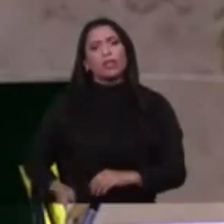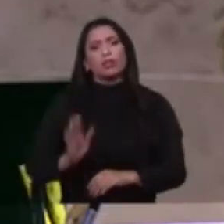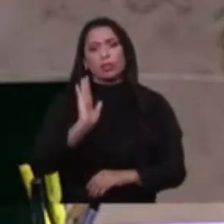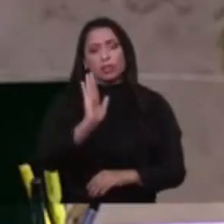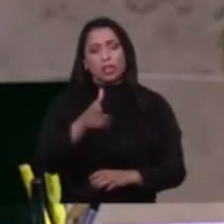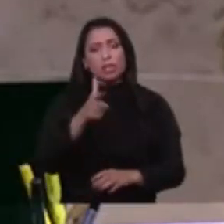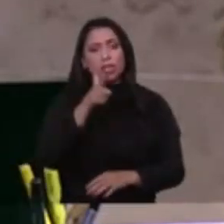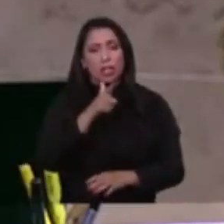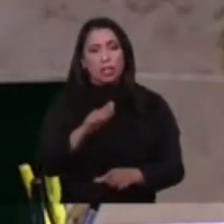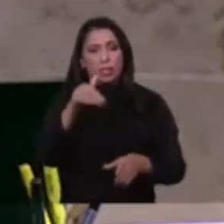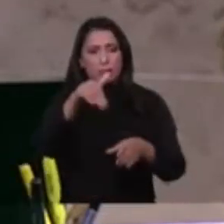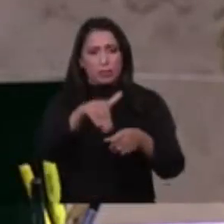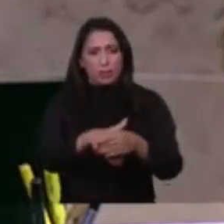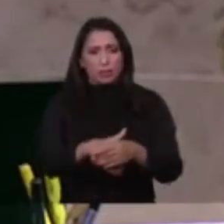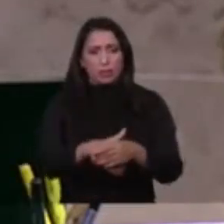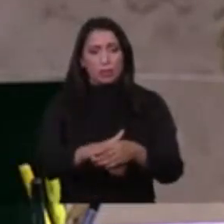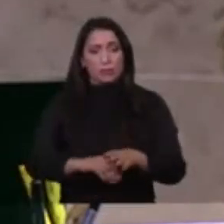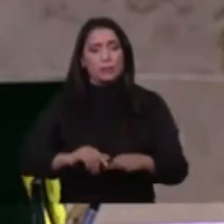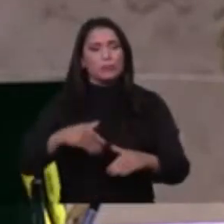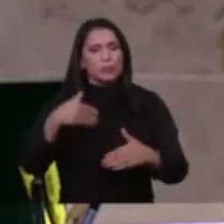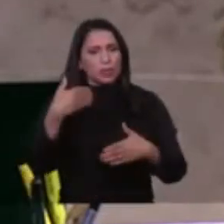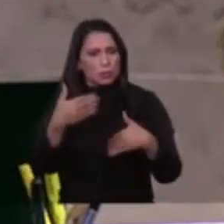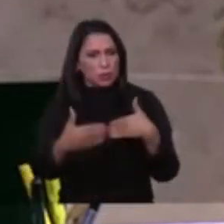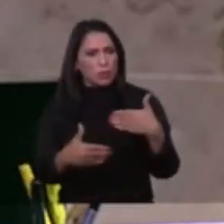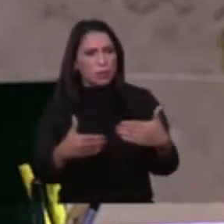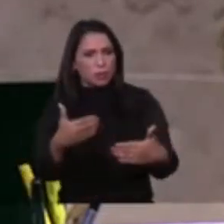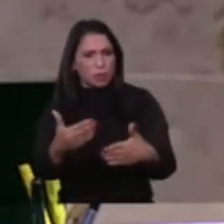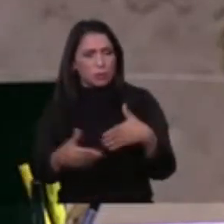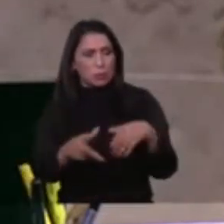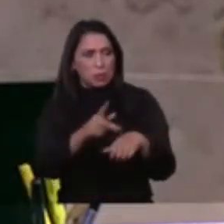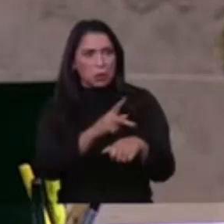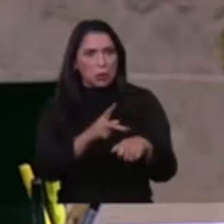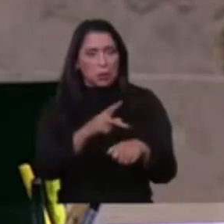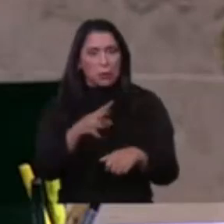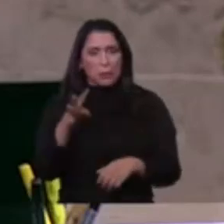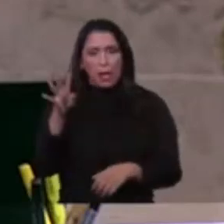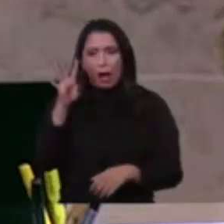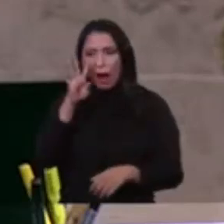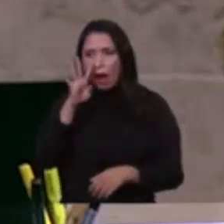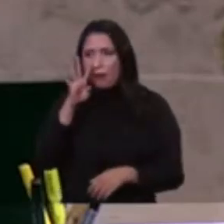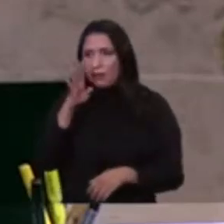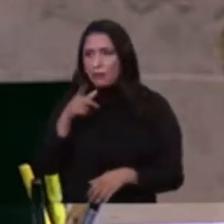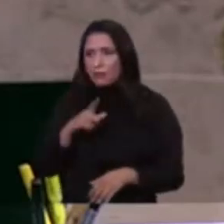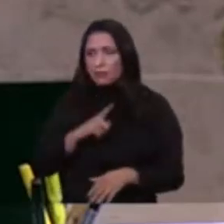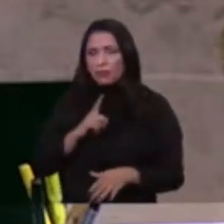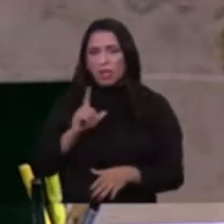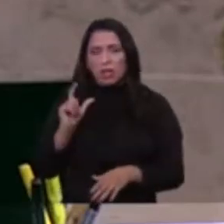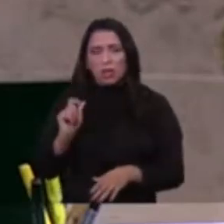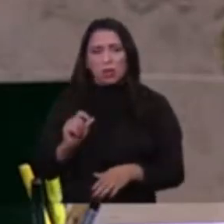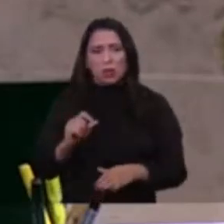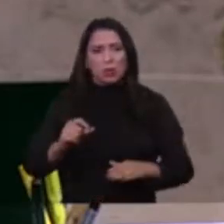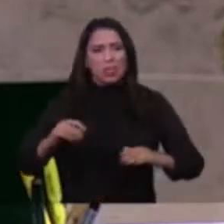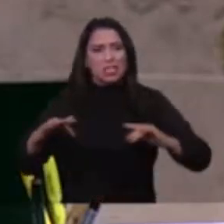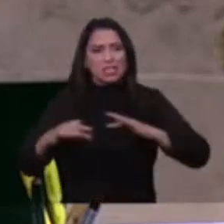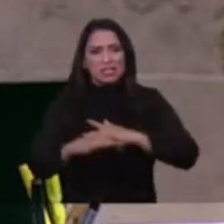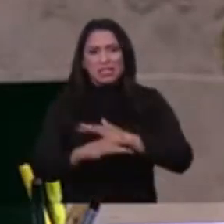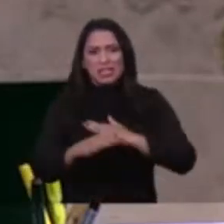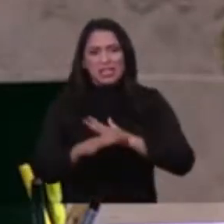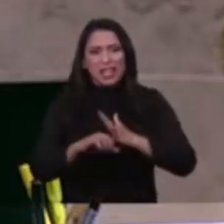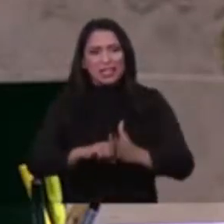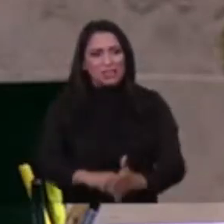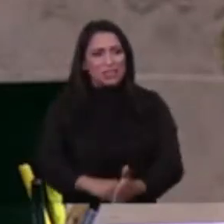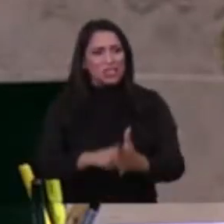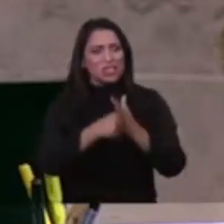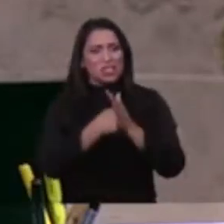Nos dias seguintes que se seguiram, o país assistiu perplexamente ao fechamento de estradas e rodovias,